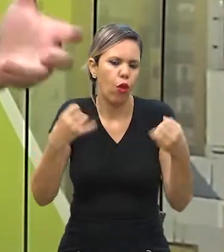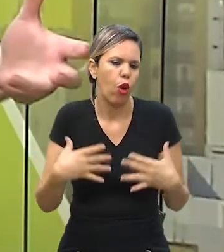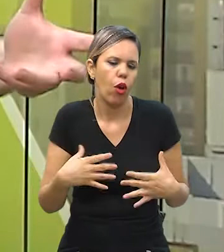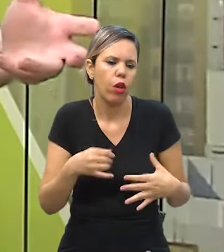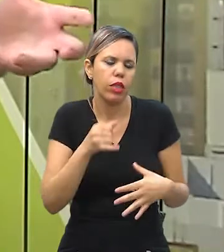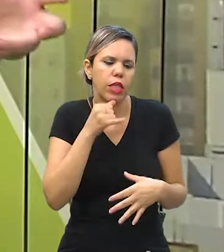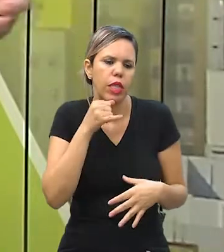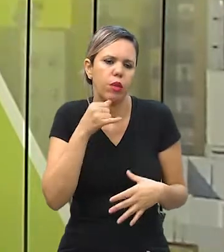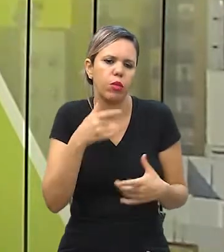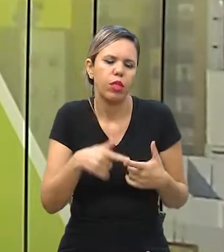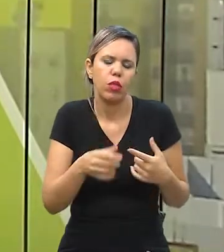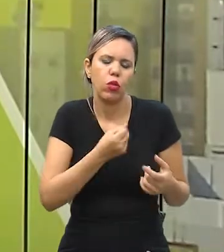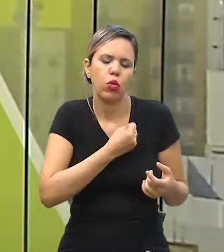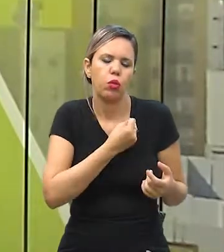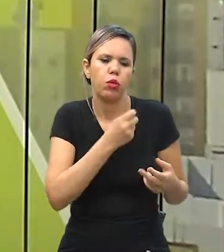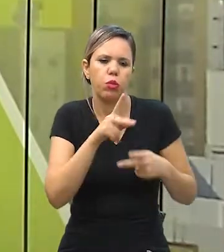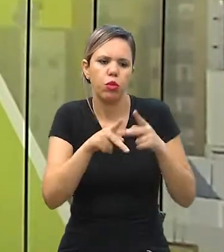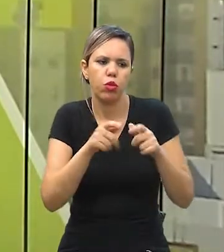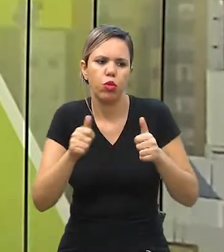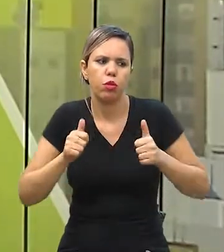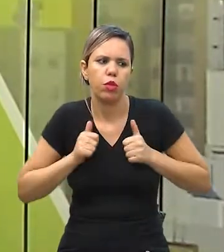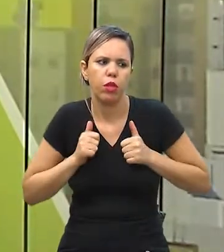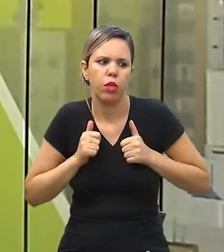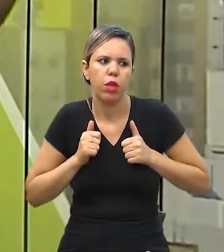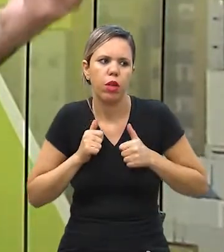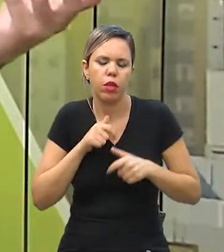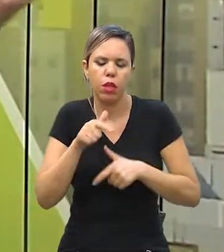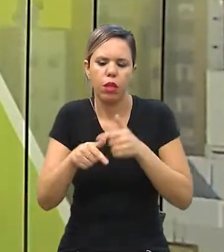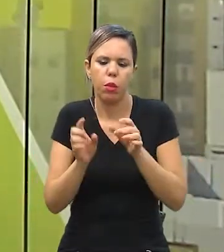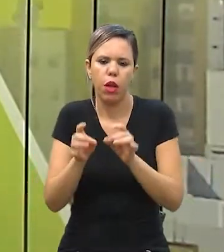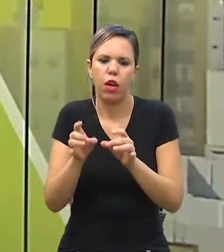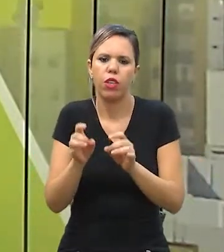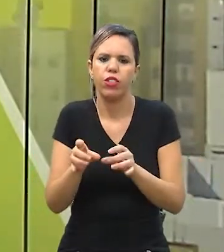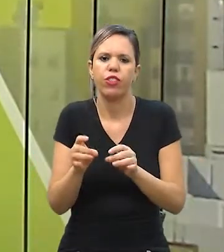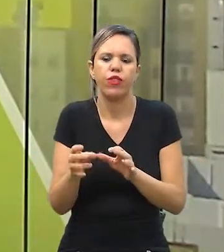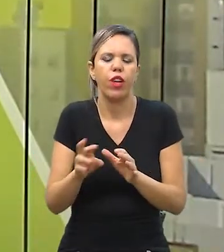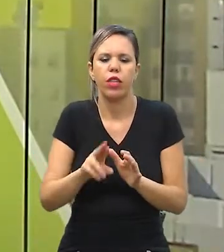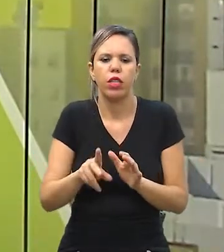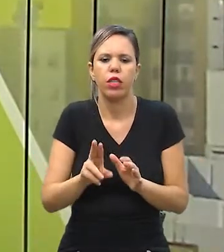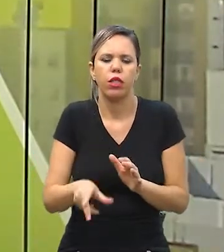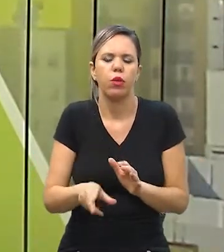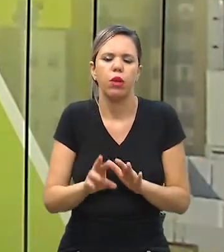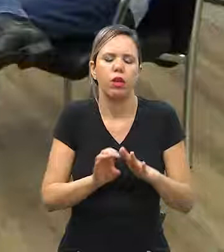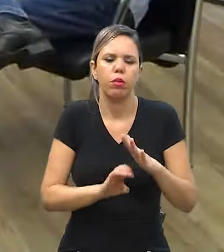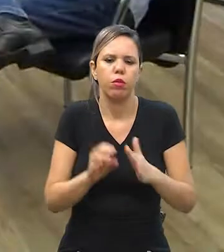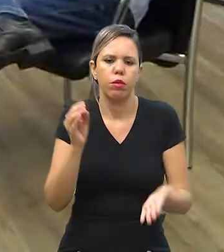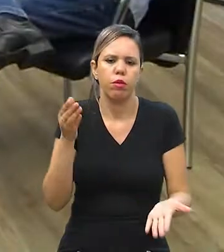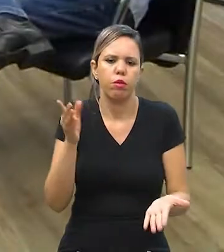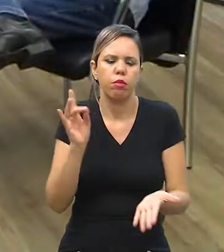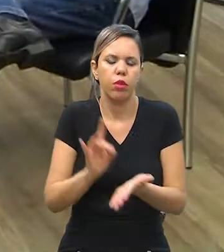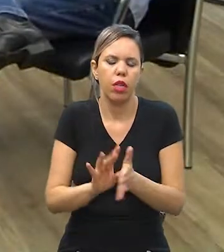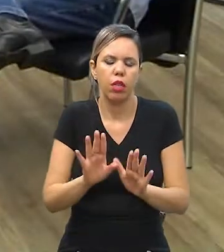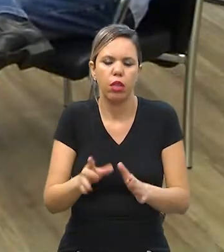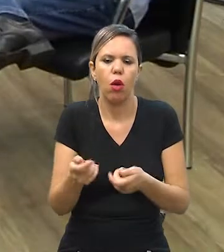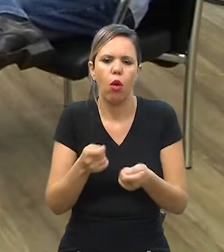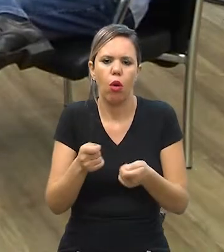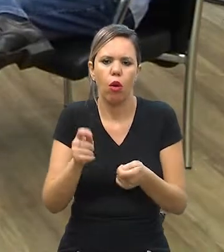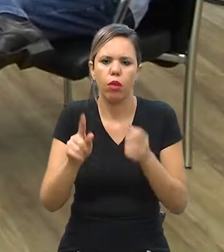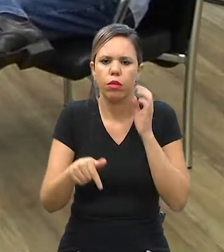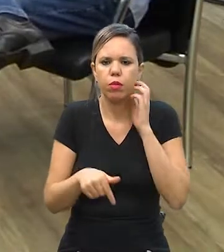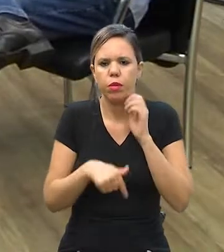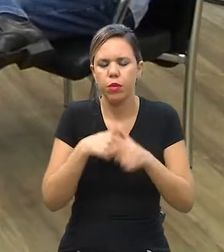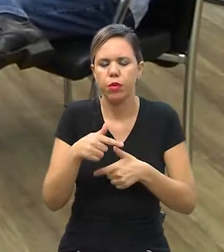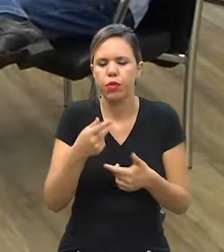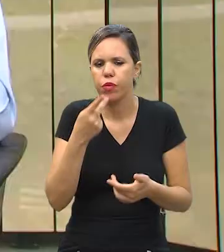Tem número de desempregados, olha, o trabalho informal no país cresceu bastante. Como é que você lida com isso? O trabalho informal